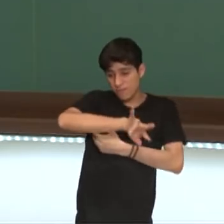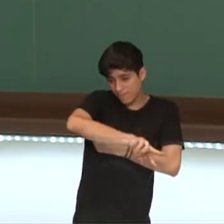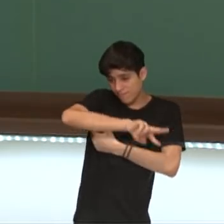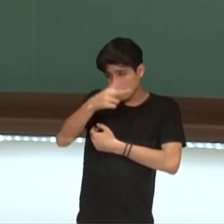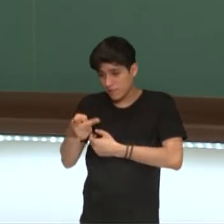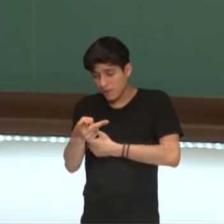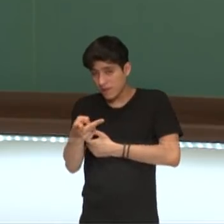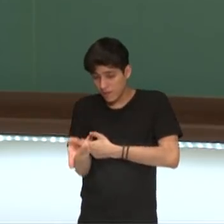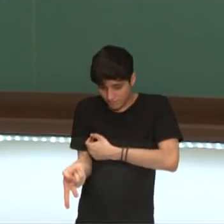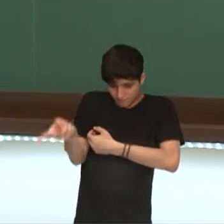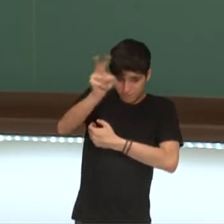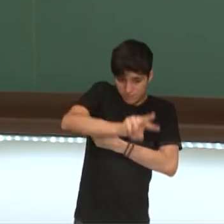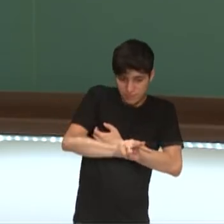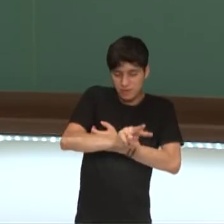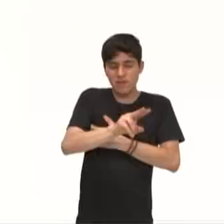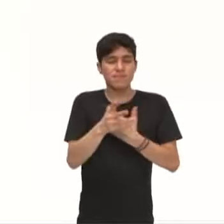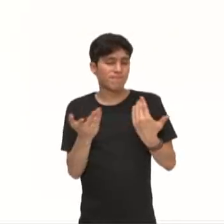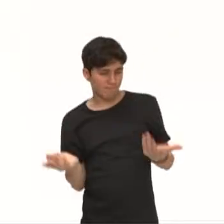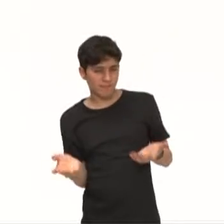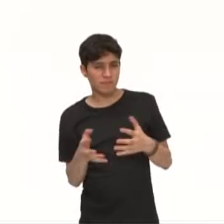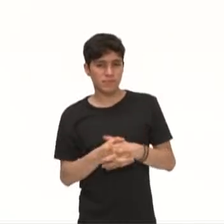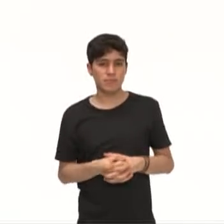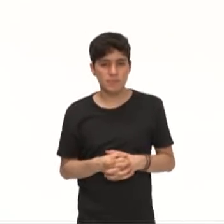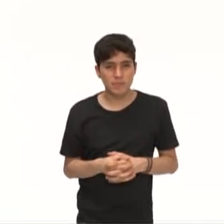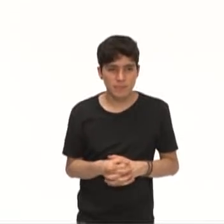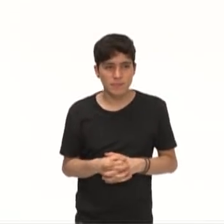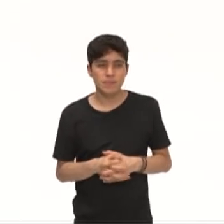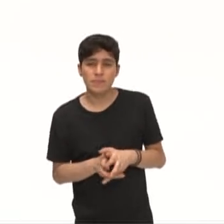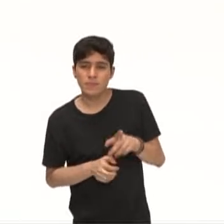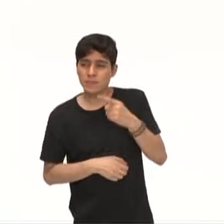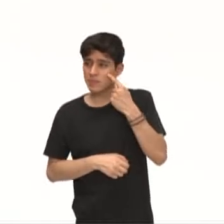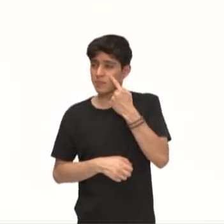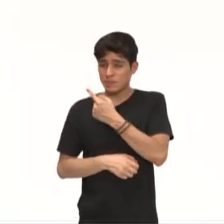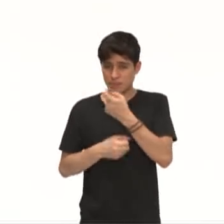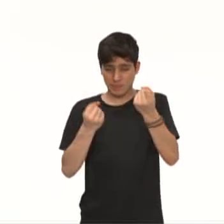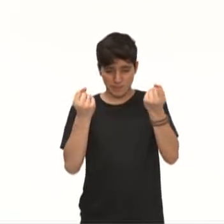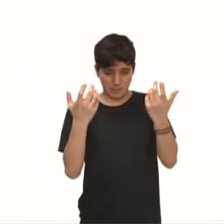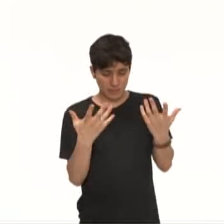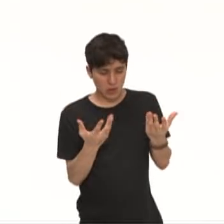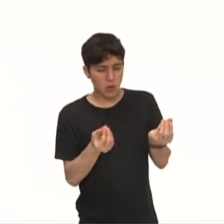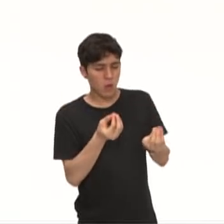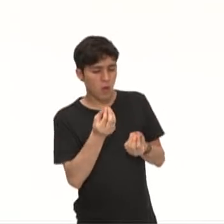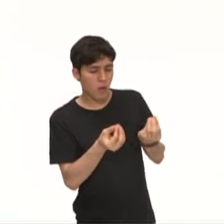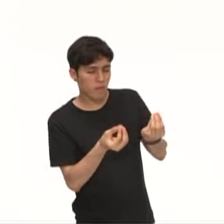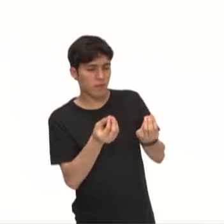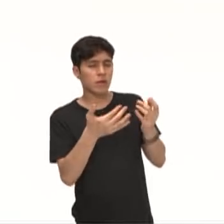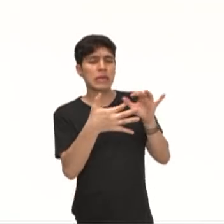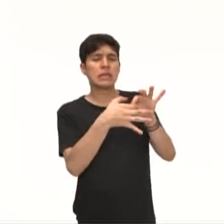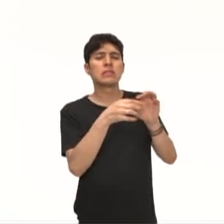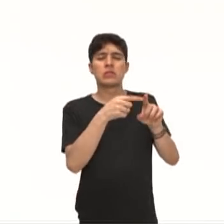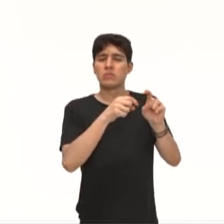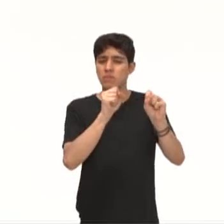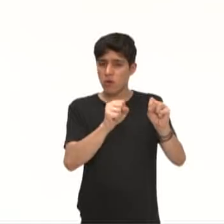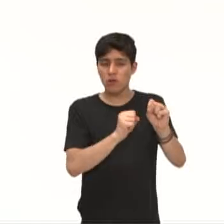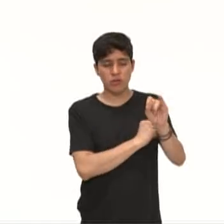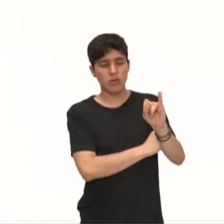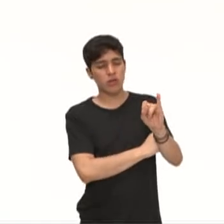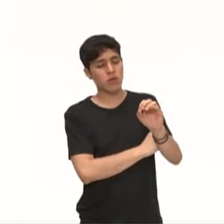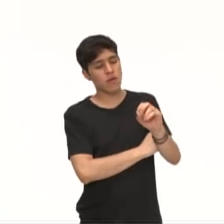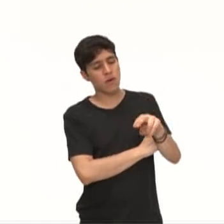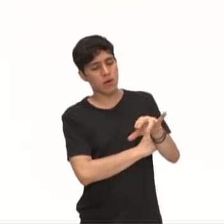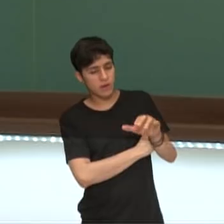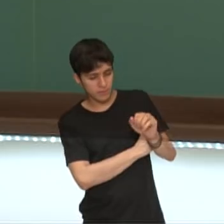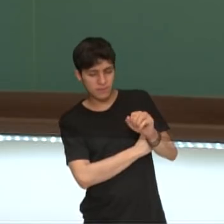e receber e tudo mais. Conforme as conformações atômicas dos elementos, as ligações podem ser do tipo iônica, que a gente